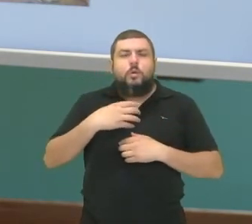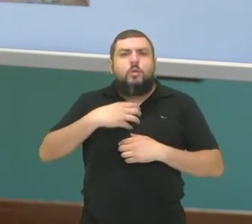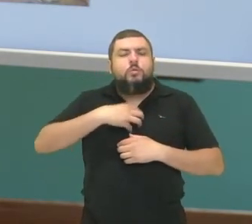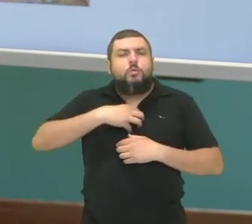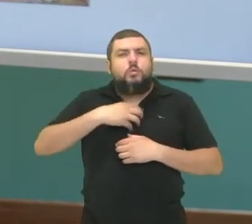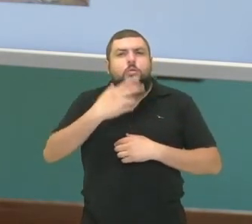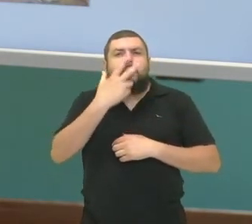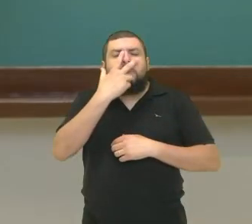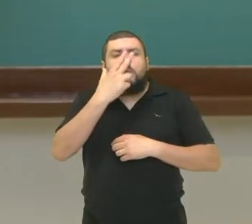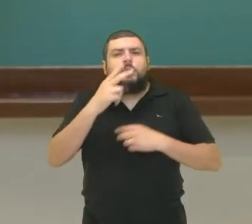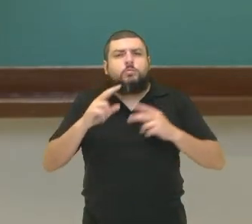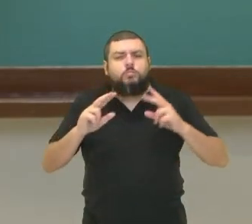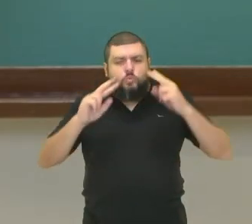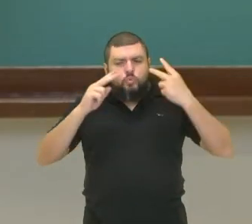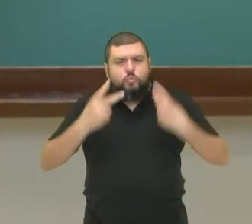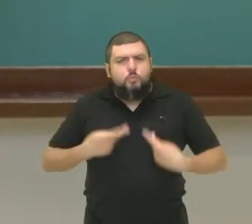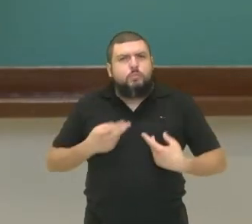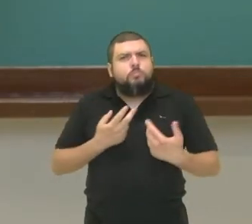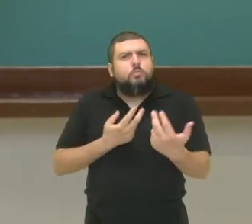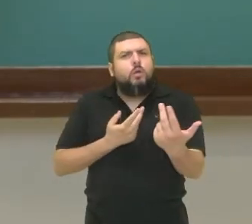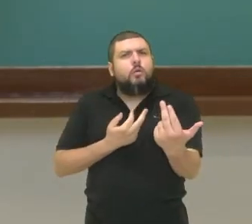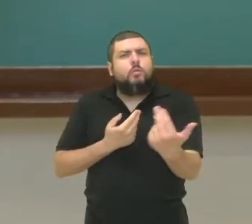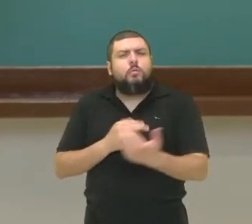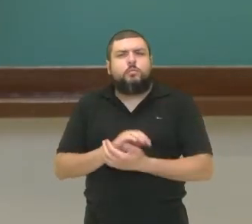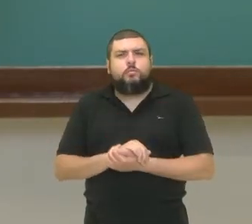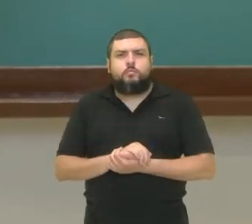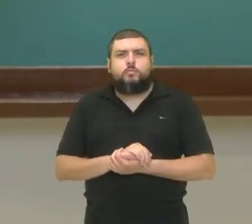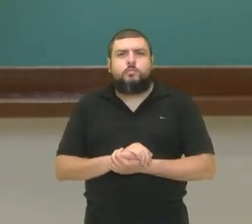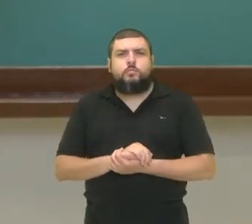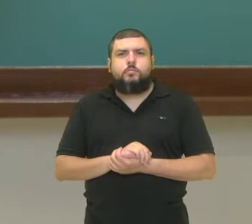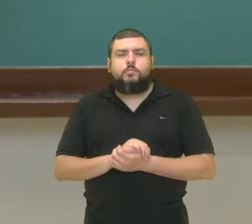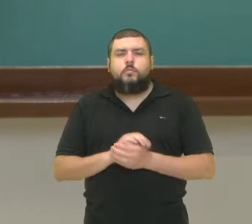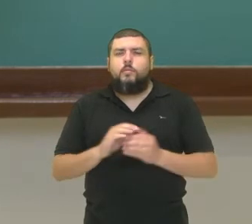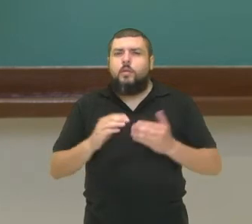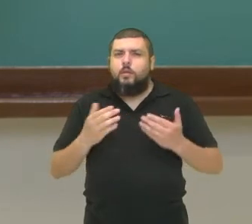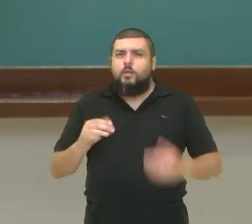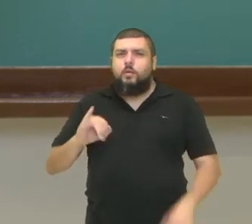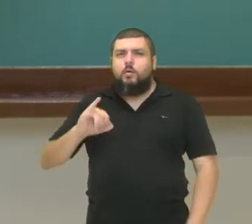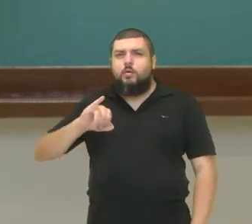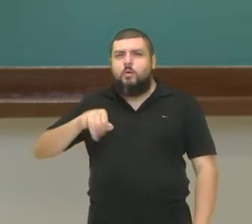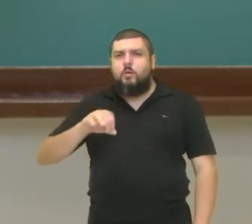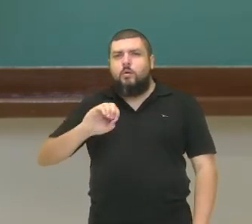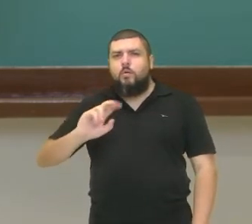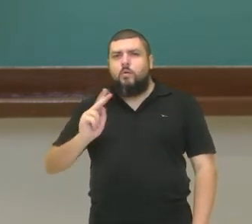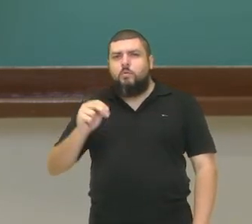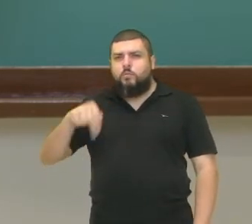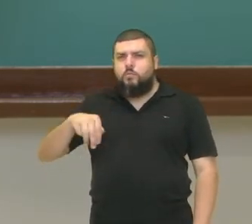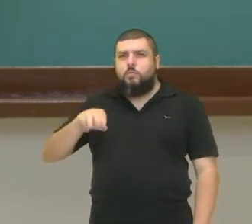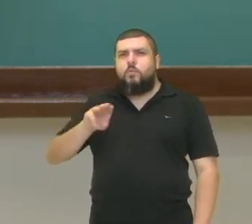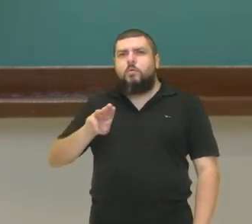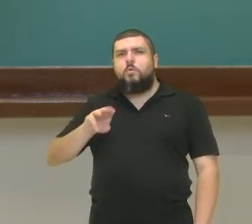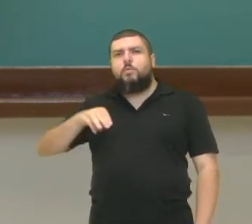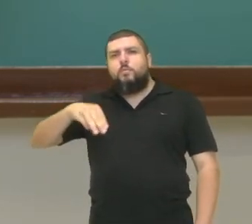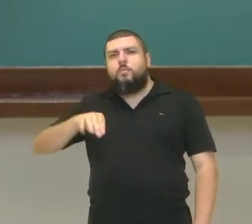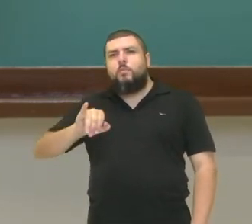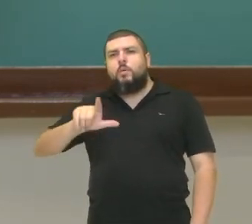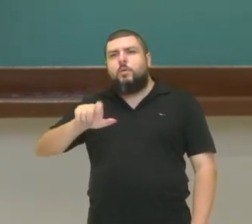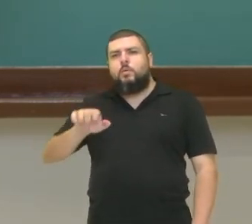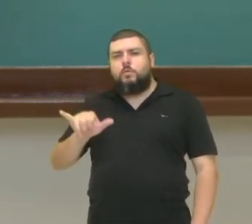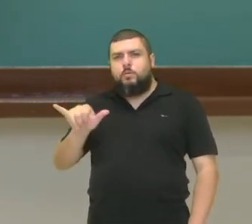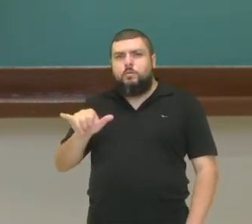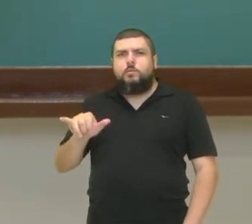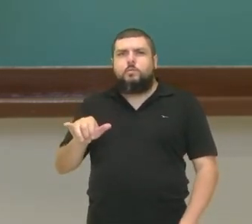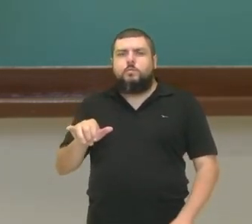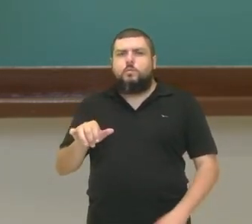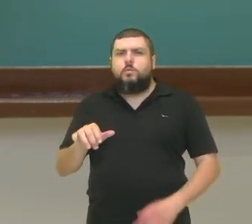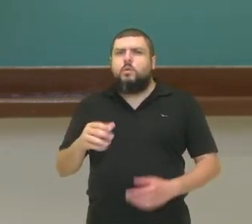humano. Então Millais, né, John Millais, que foi o criador dessa obra, ele foi extremamente criticado